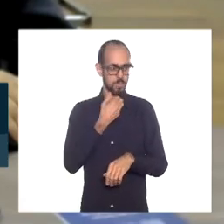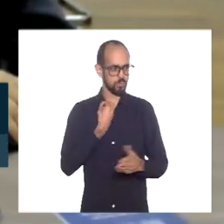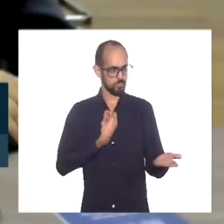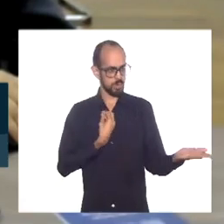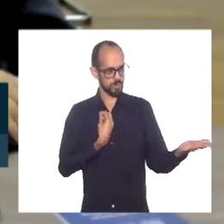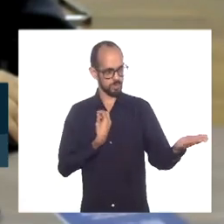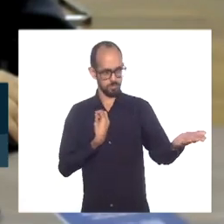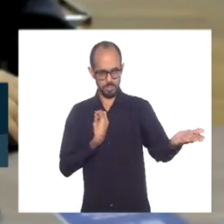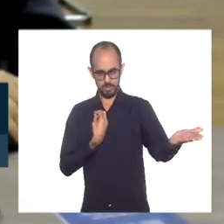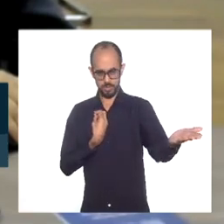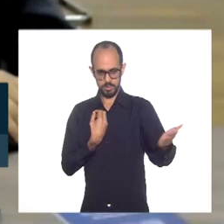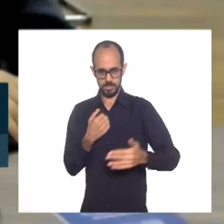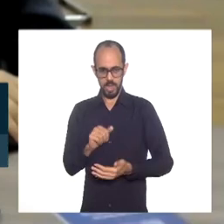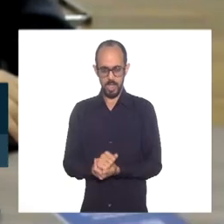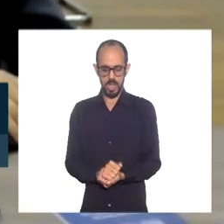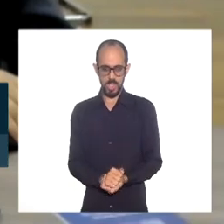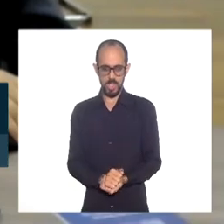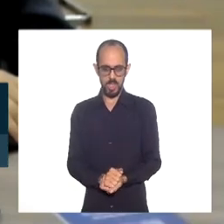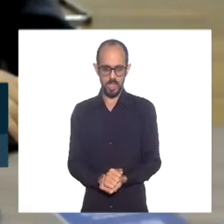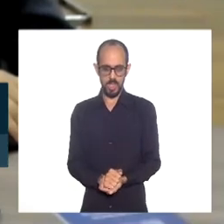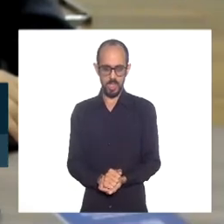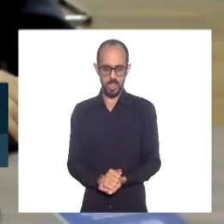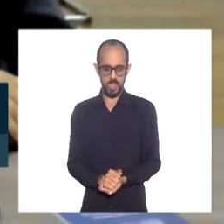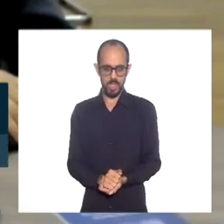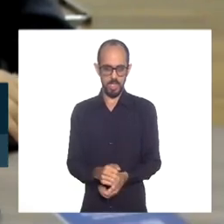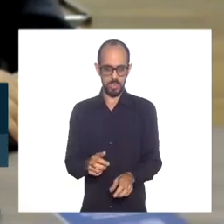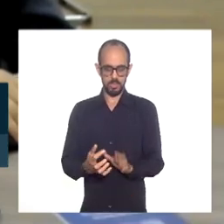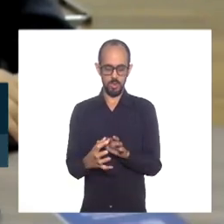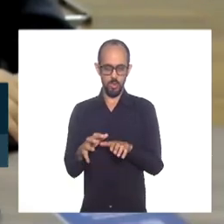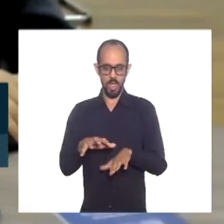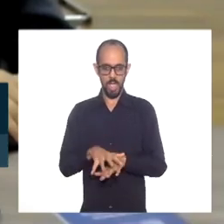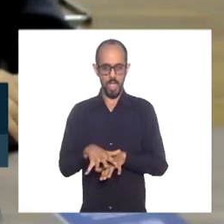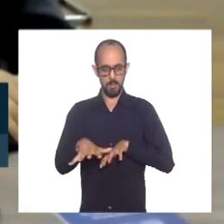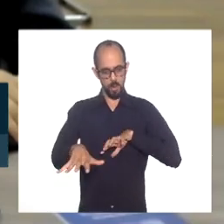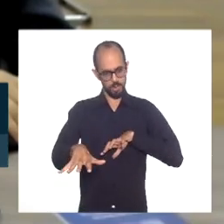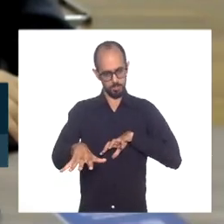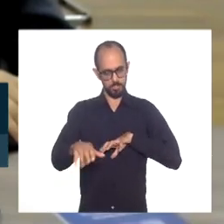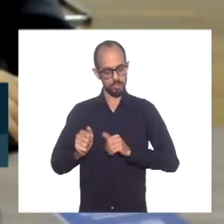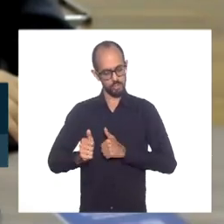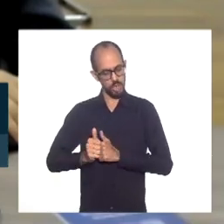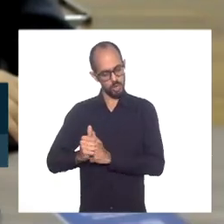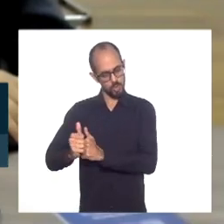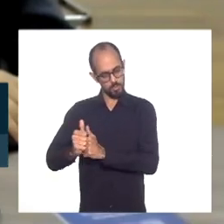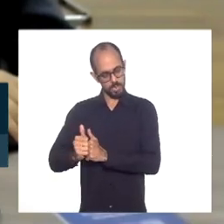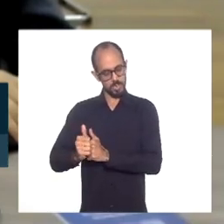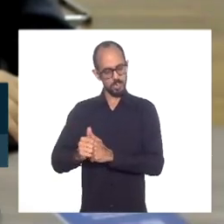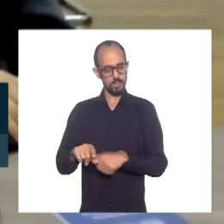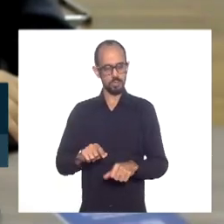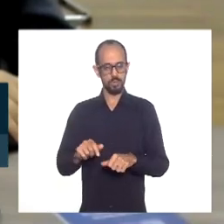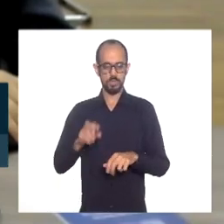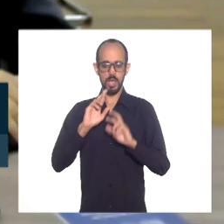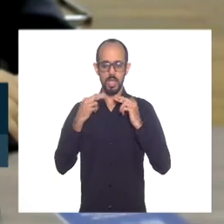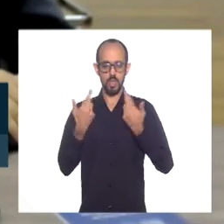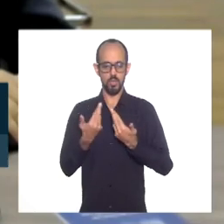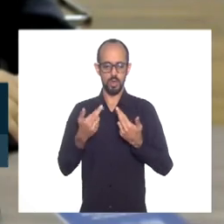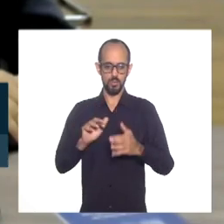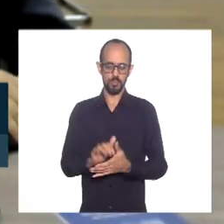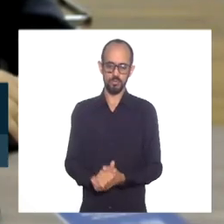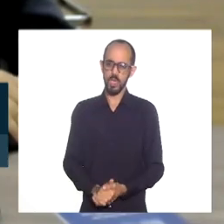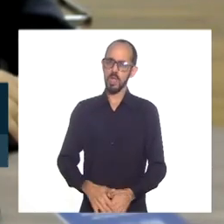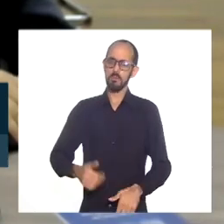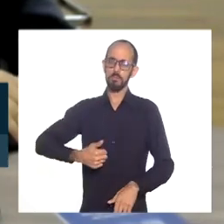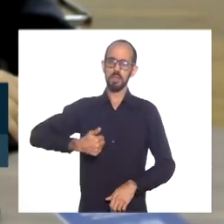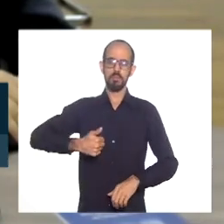e quem está remotamente também acompanhando essa reunião. Primeiro,